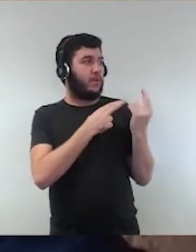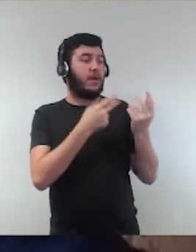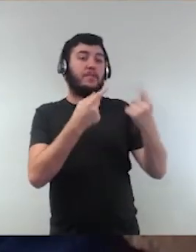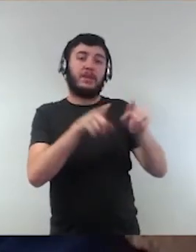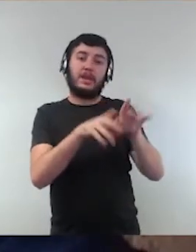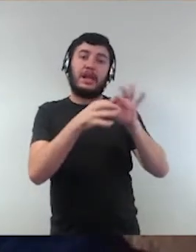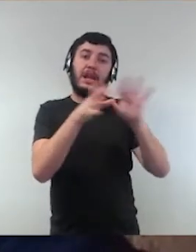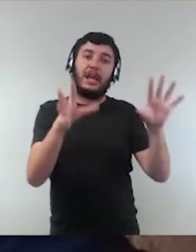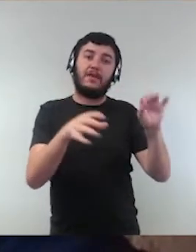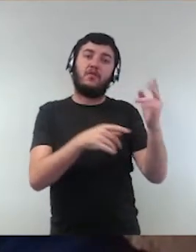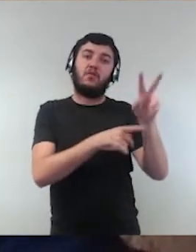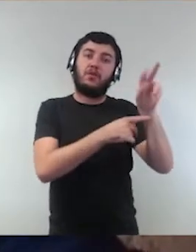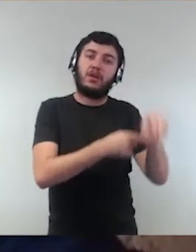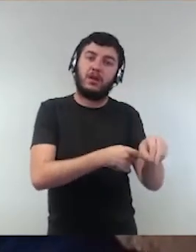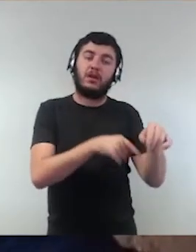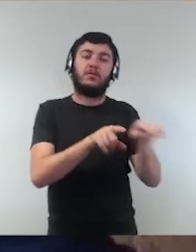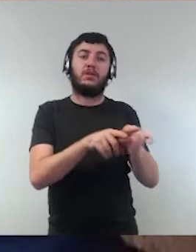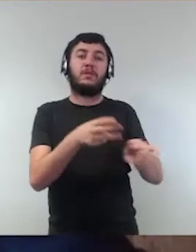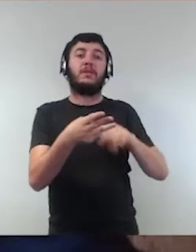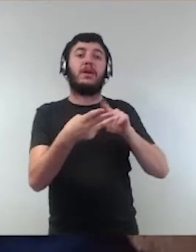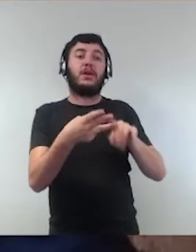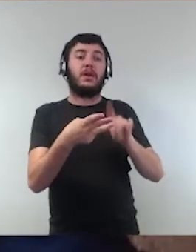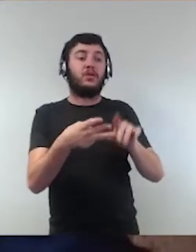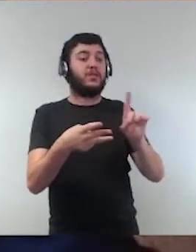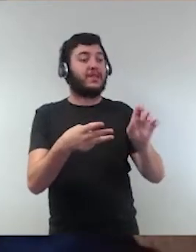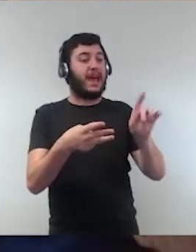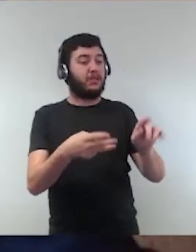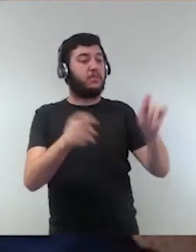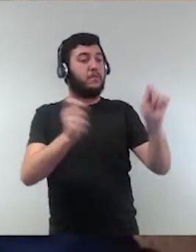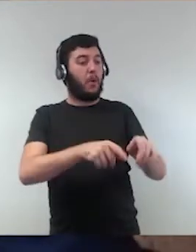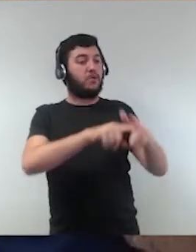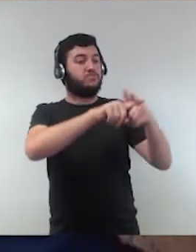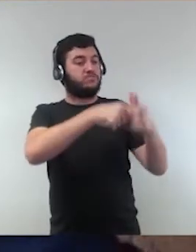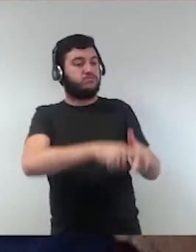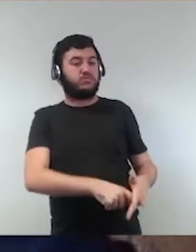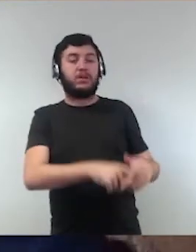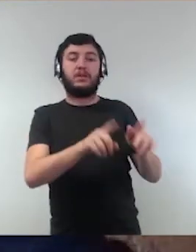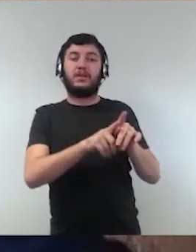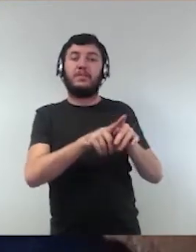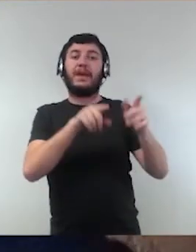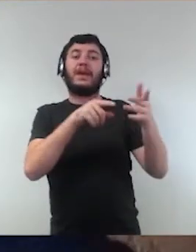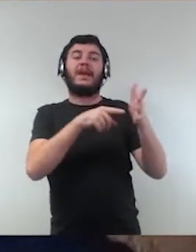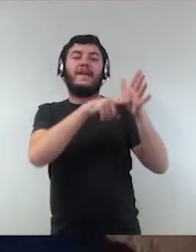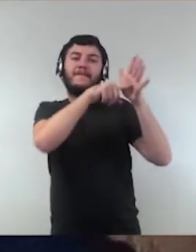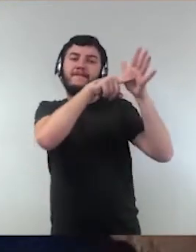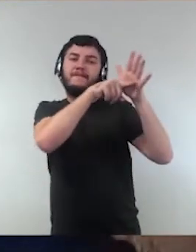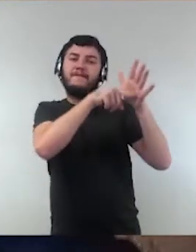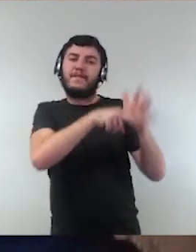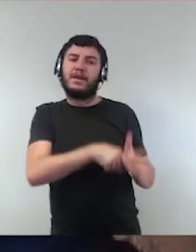tem direito de acesso à retificação dos seus dados, e, além do que, a fiscalização desses dados